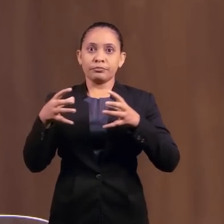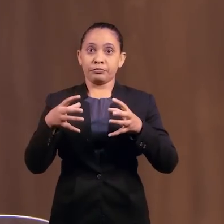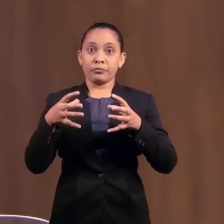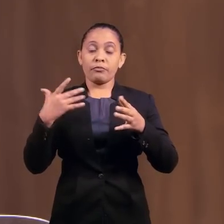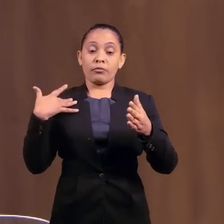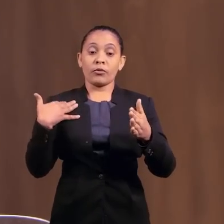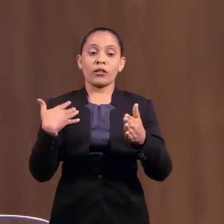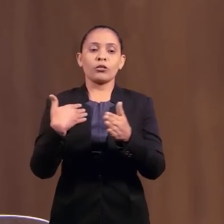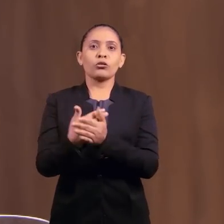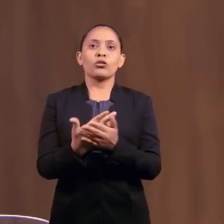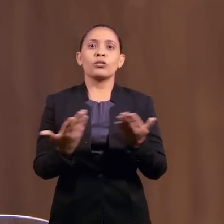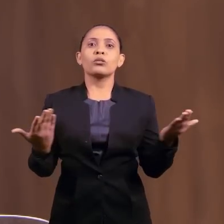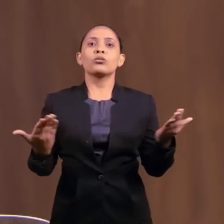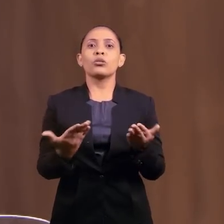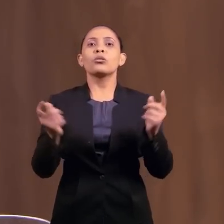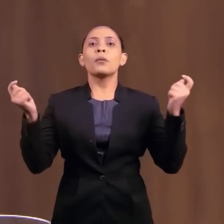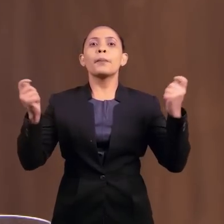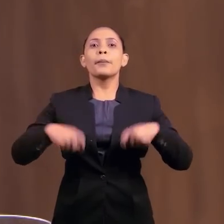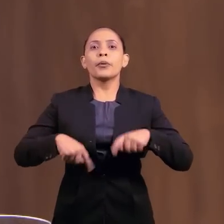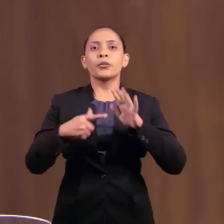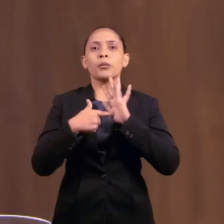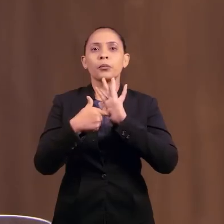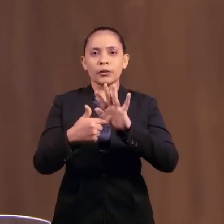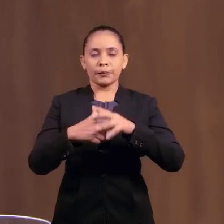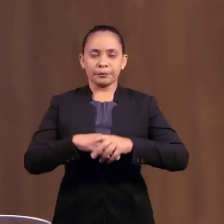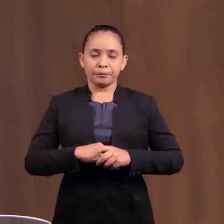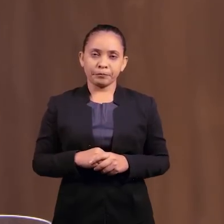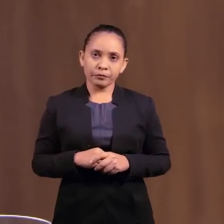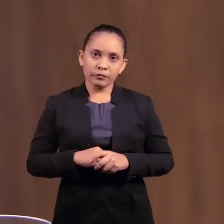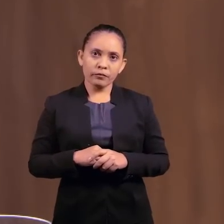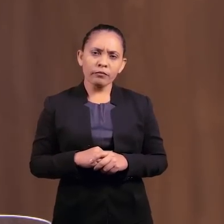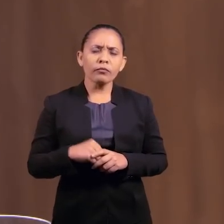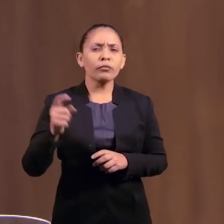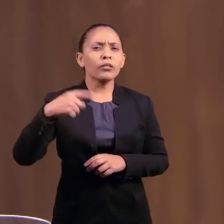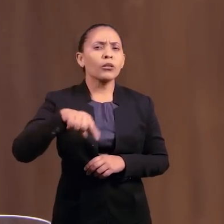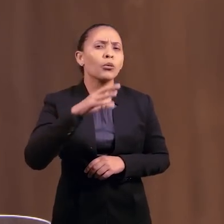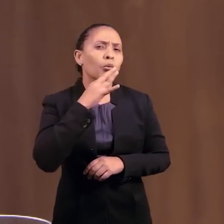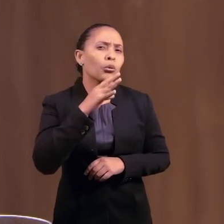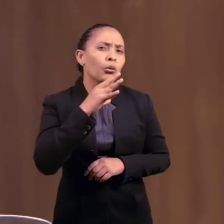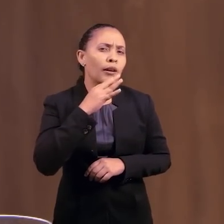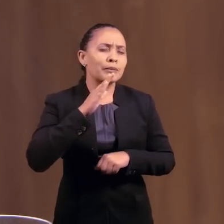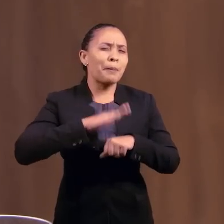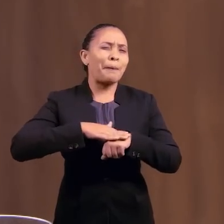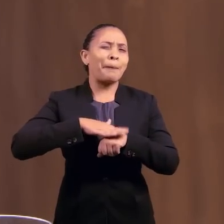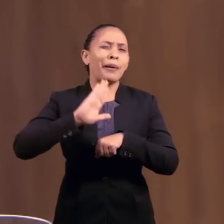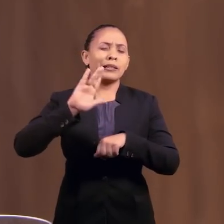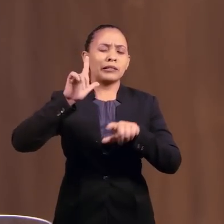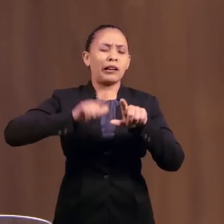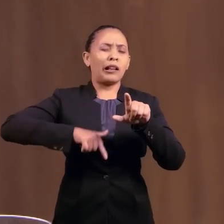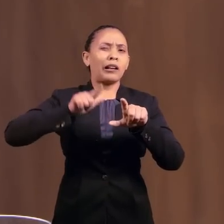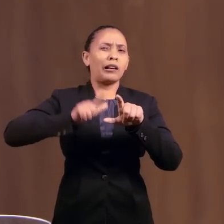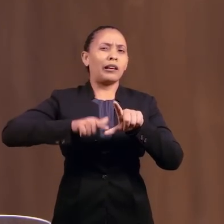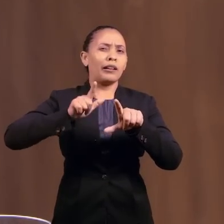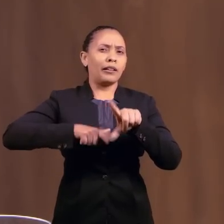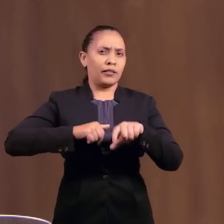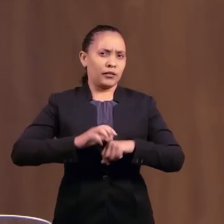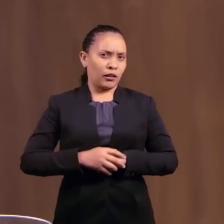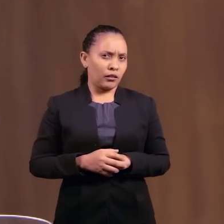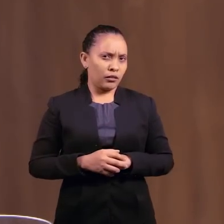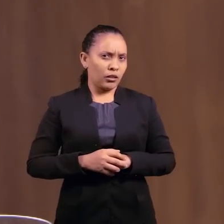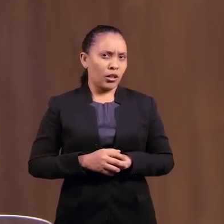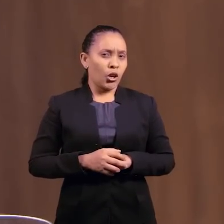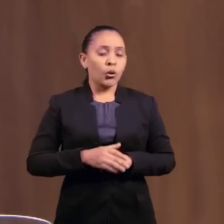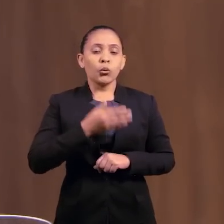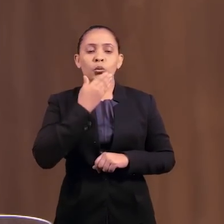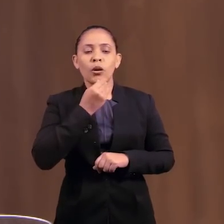Nos dias de hoje, você pode colocar aqui, quem conhece mais letra, a Bíblia, do